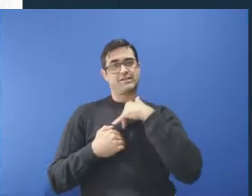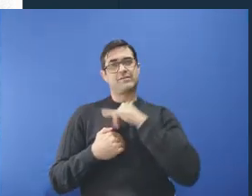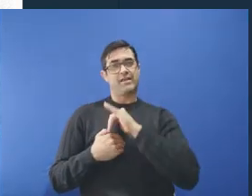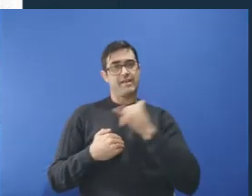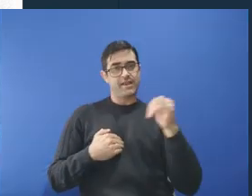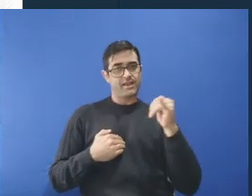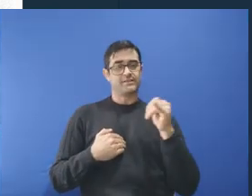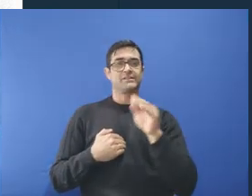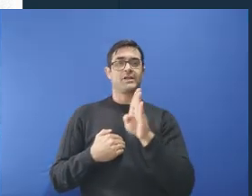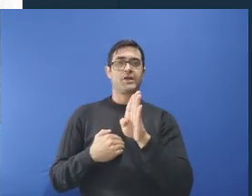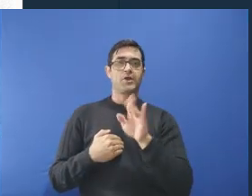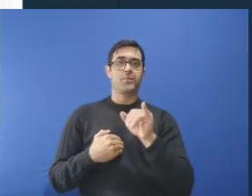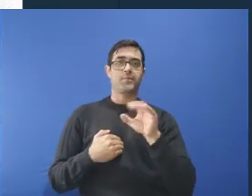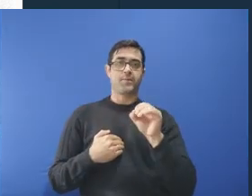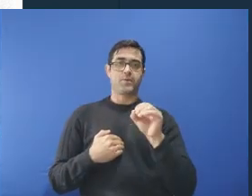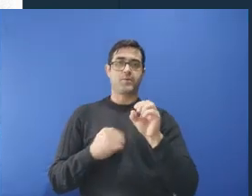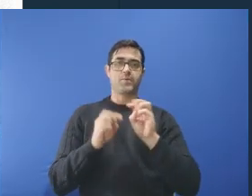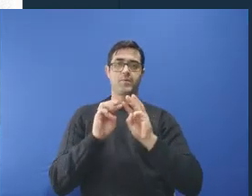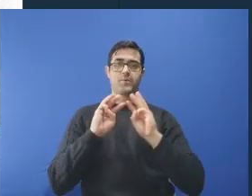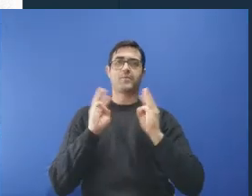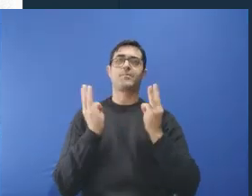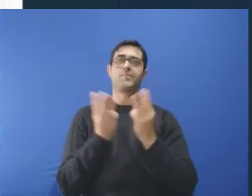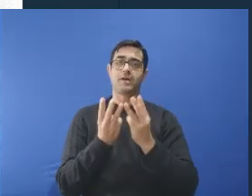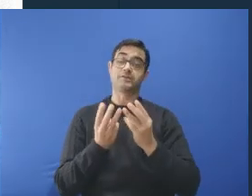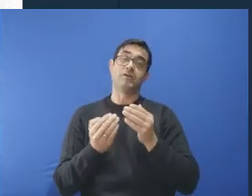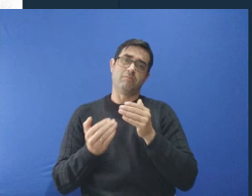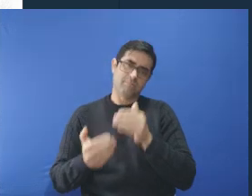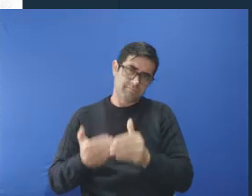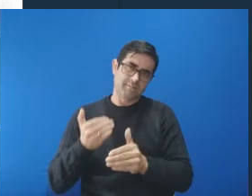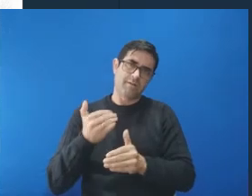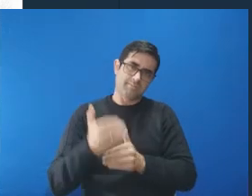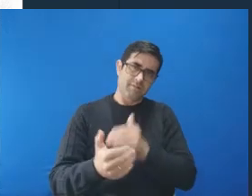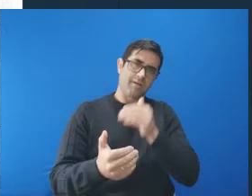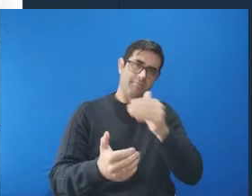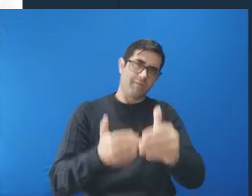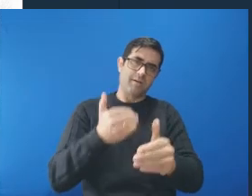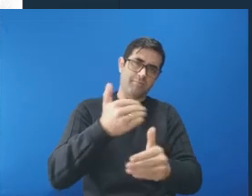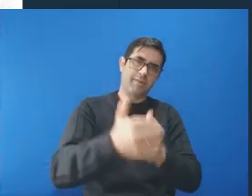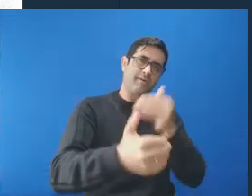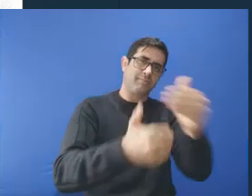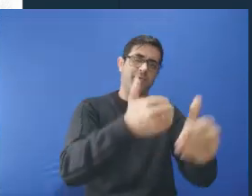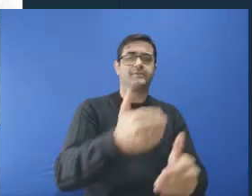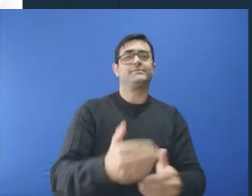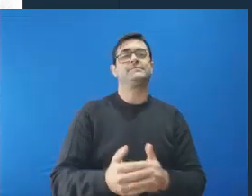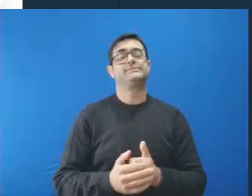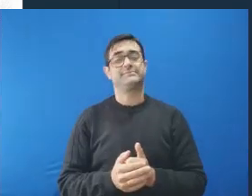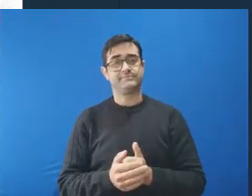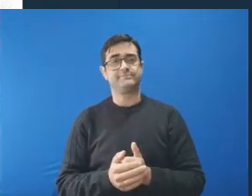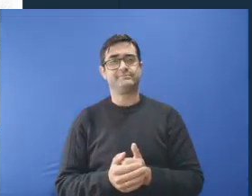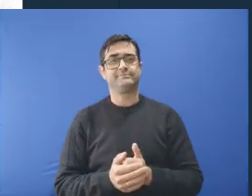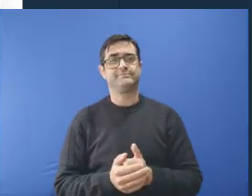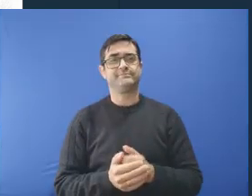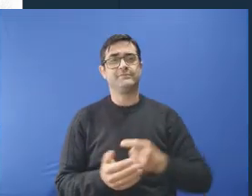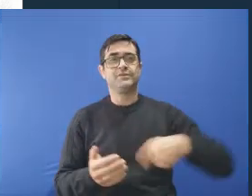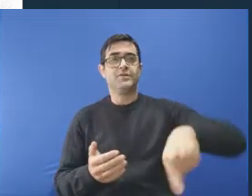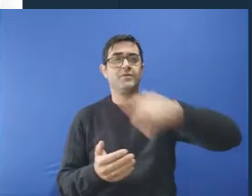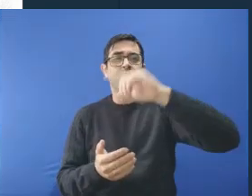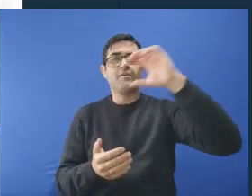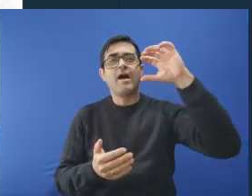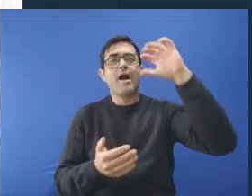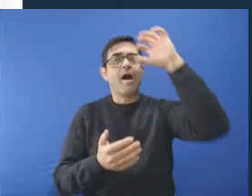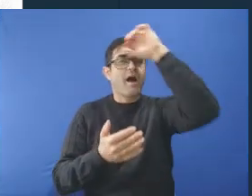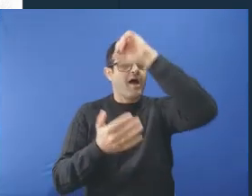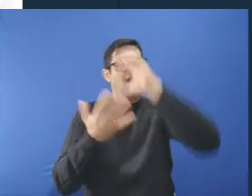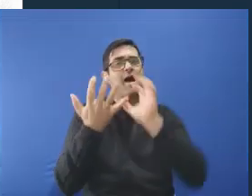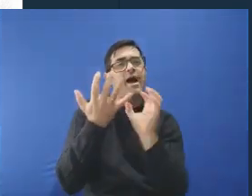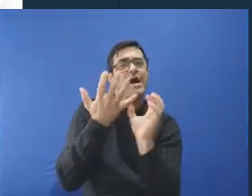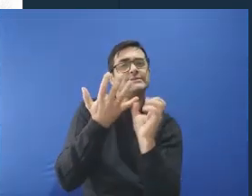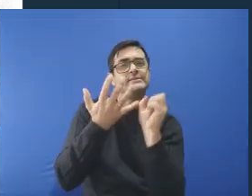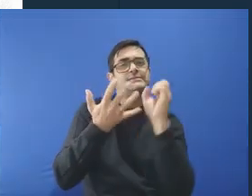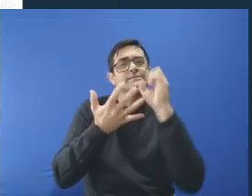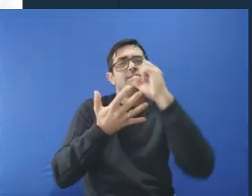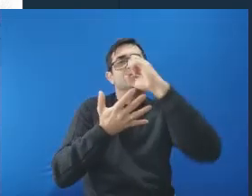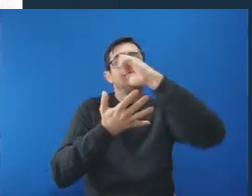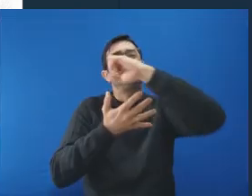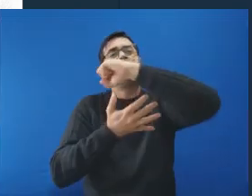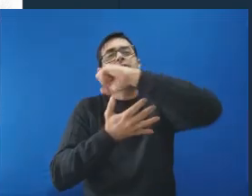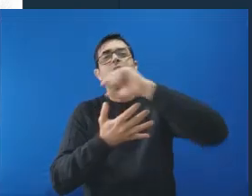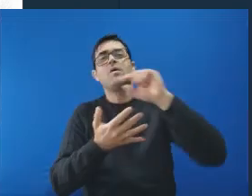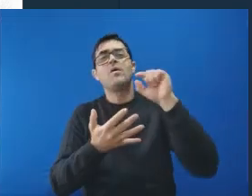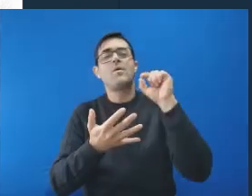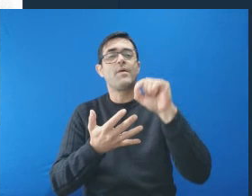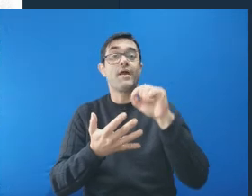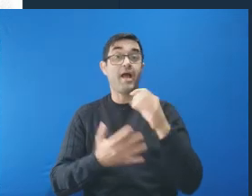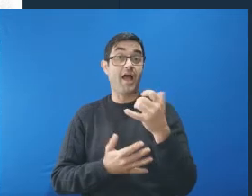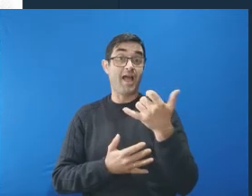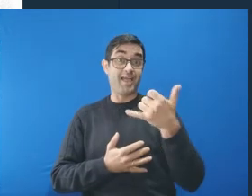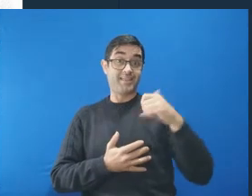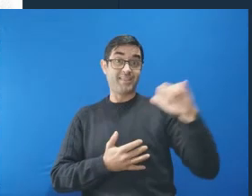trófica, a gente vai perdendo energia para as vizinhanças. Ela não desaparece, ela não deixa de existir, ela é transferida